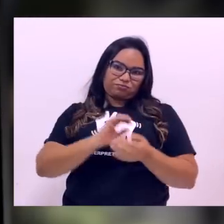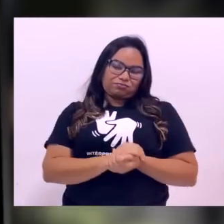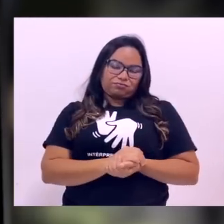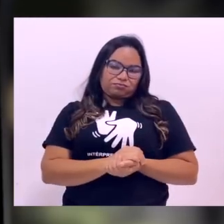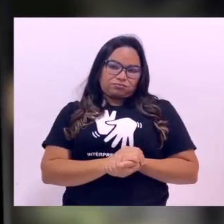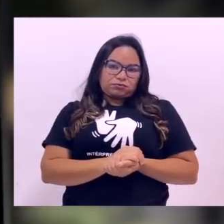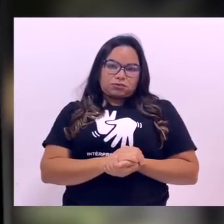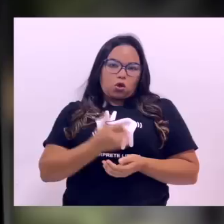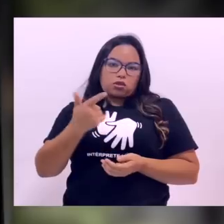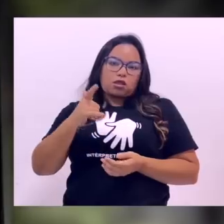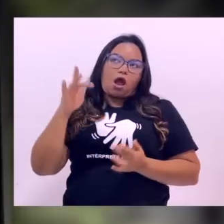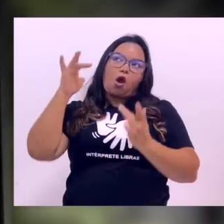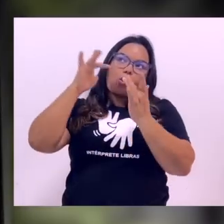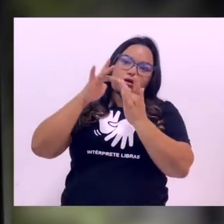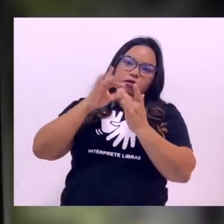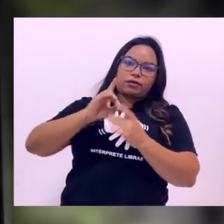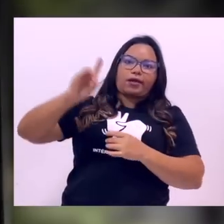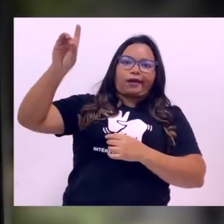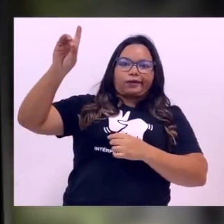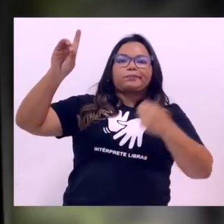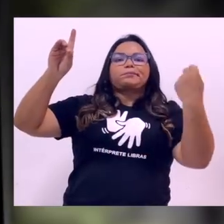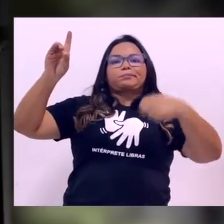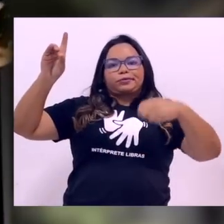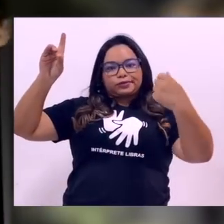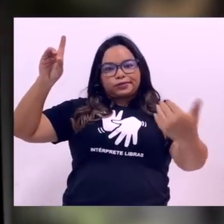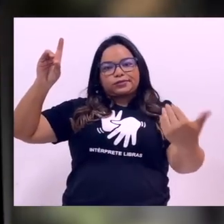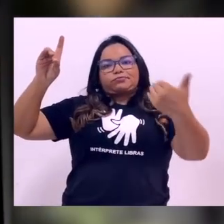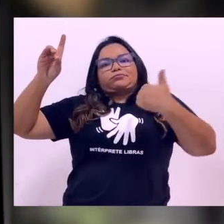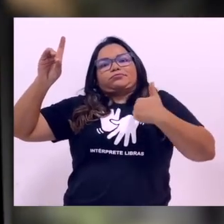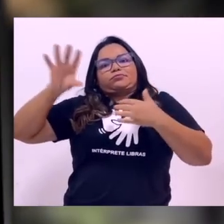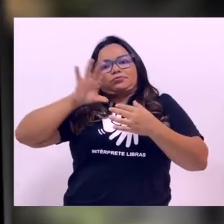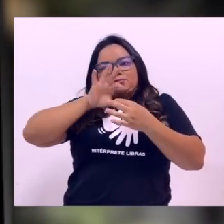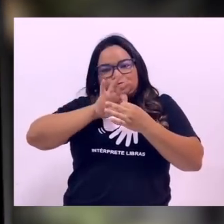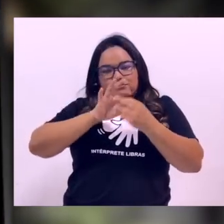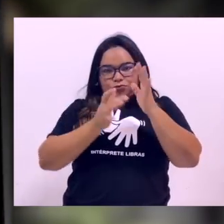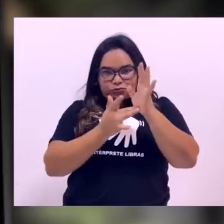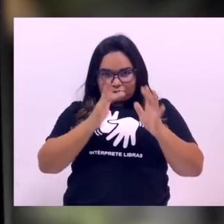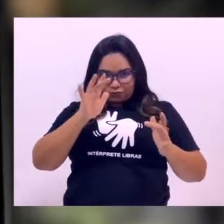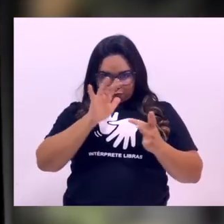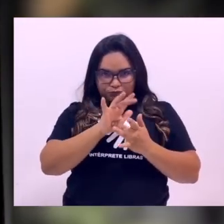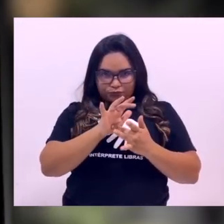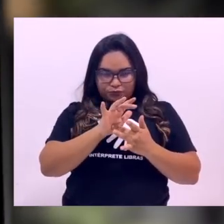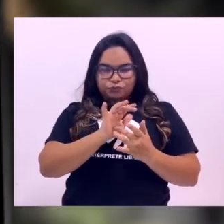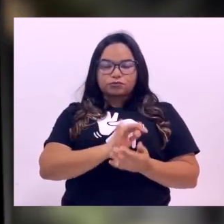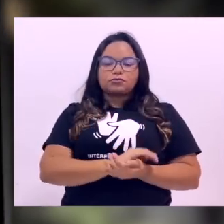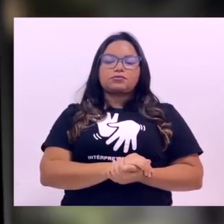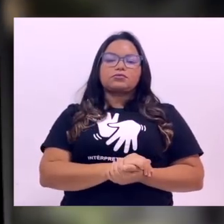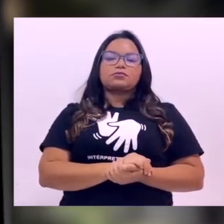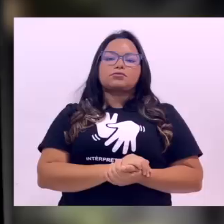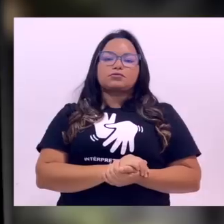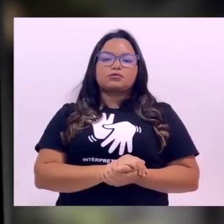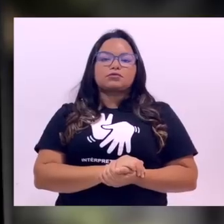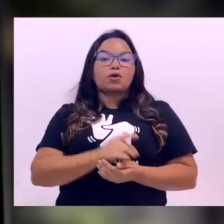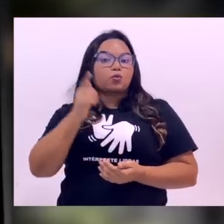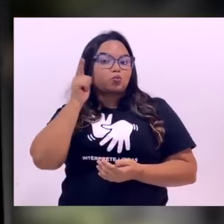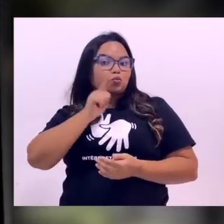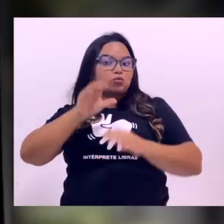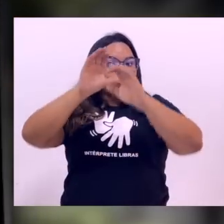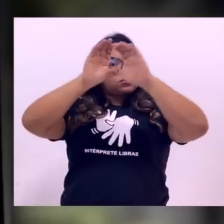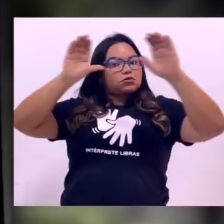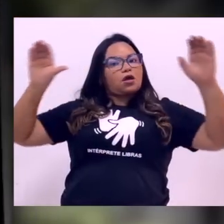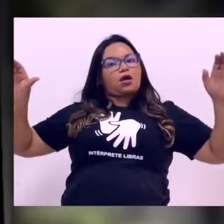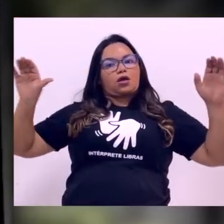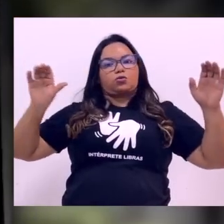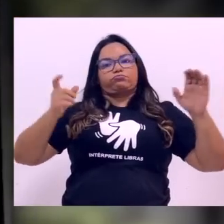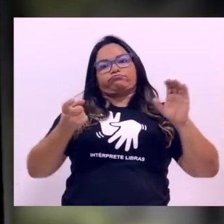porta e ninguém vem ao Pai senão por mim. Então, ele é a porta de